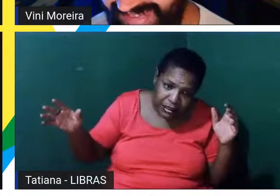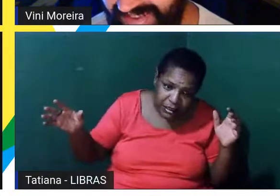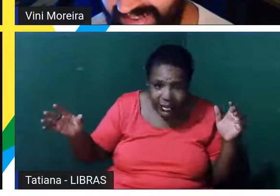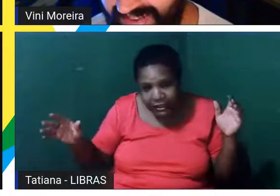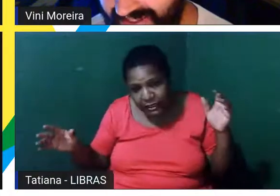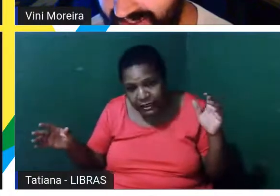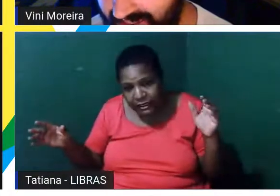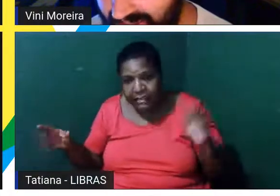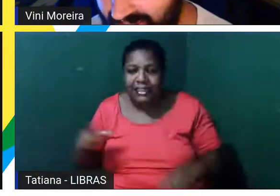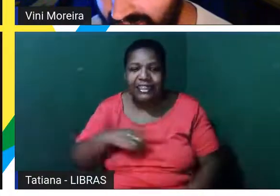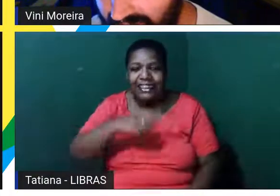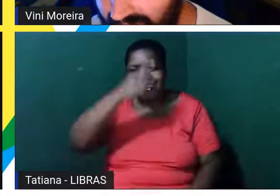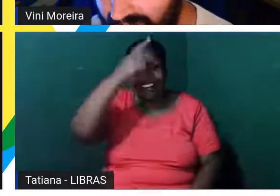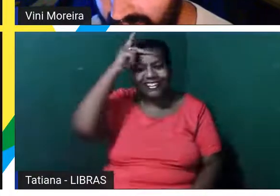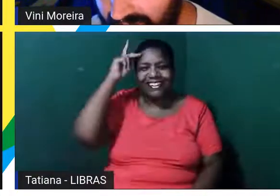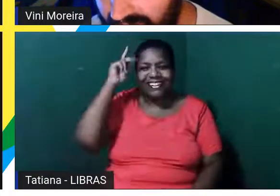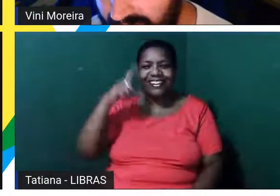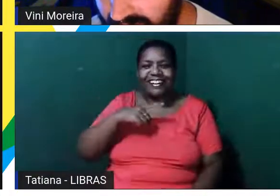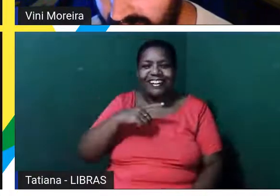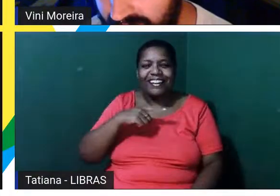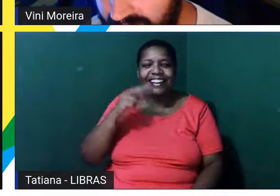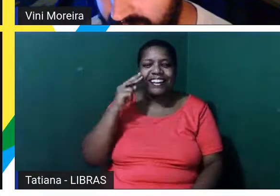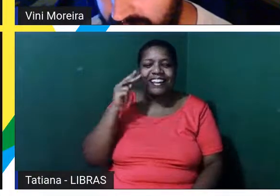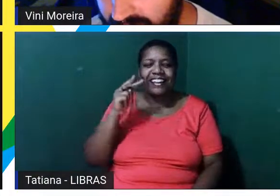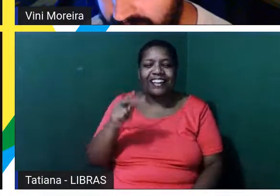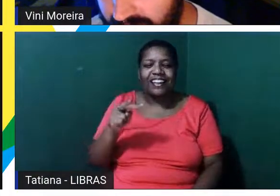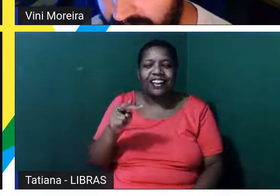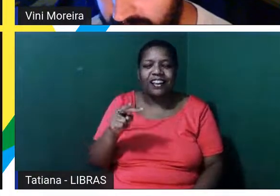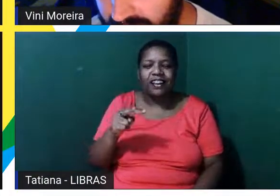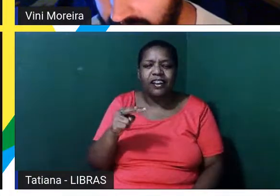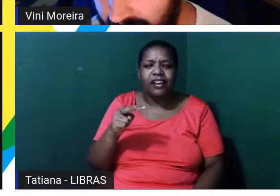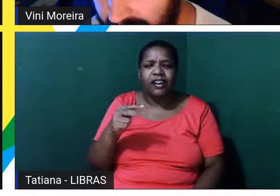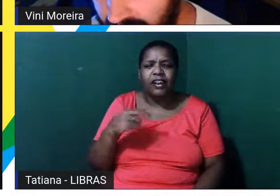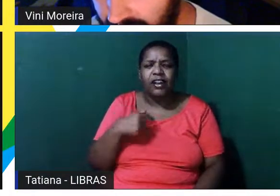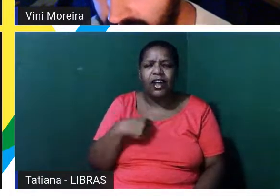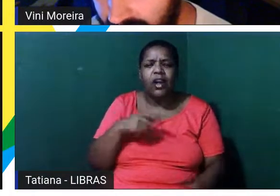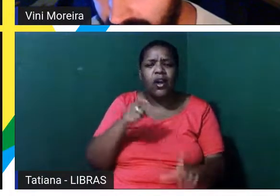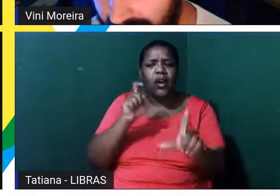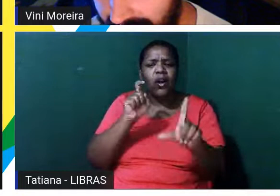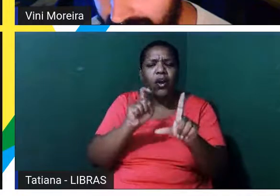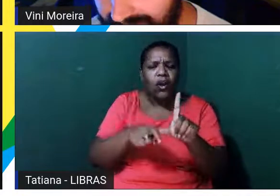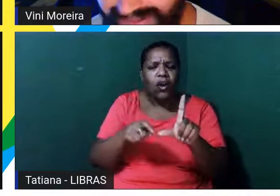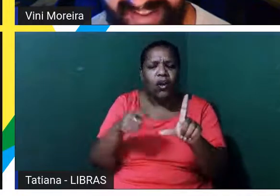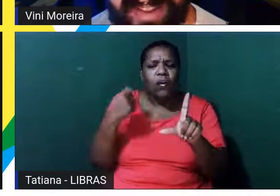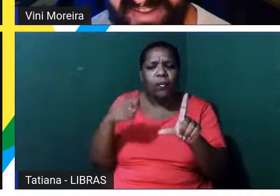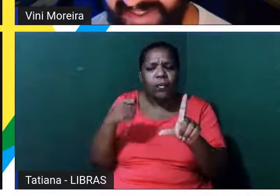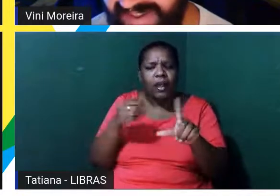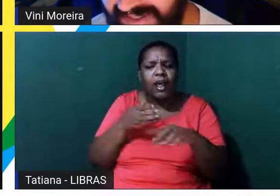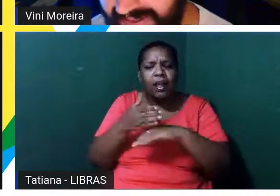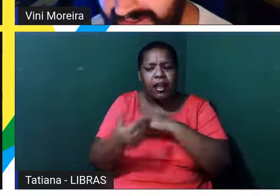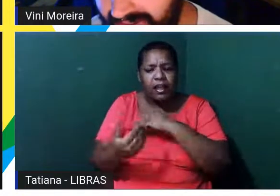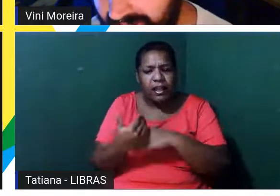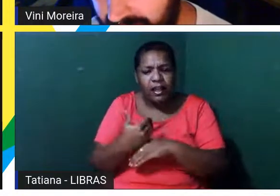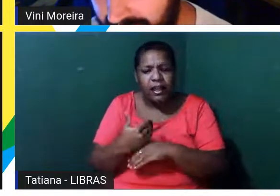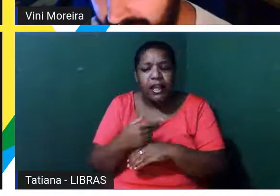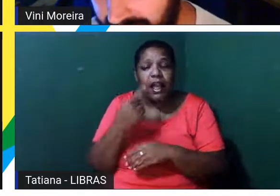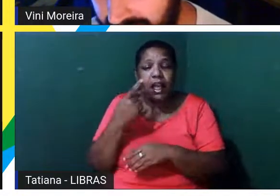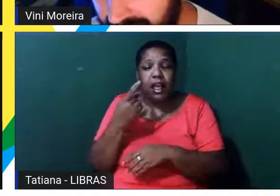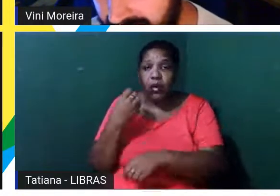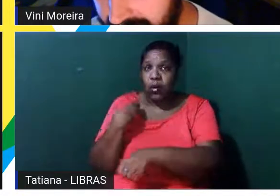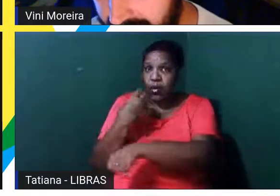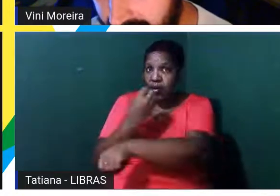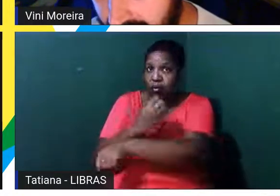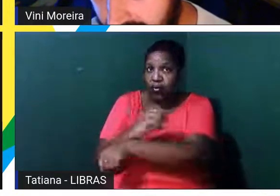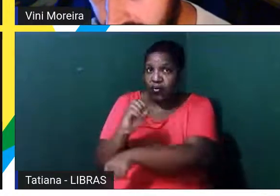e a galera que falou assim o pau pequeno link precisava fazer alguma coisa a gente esse é o ciclo de oficinas